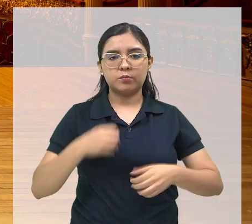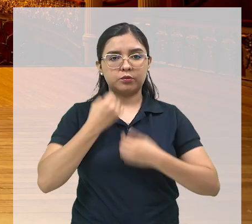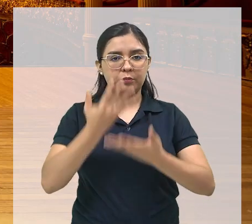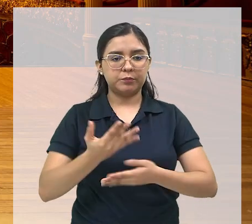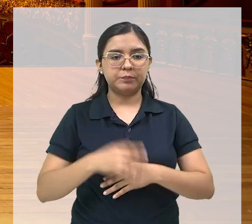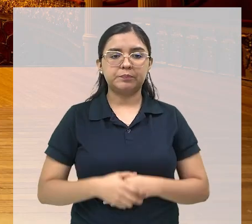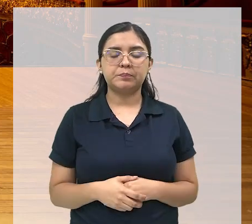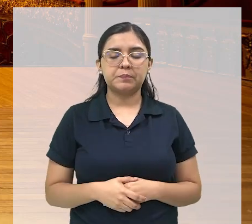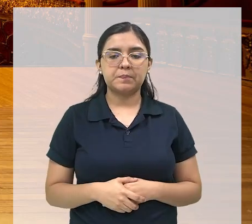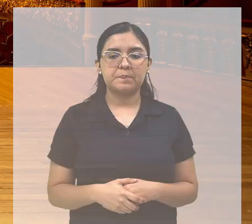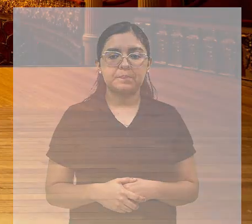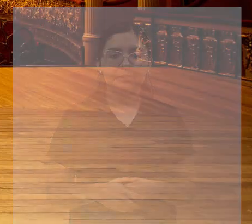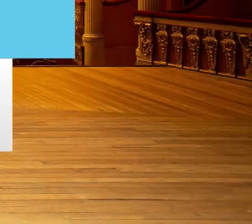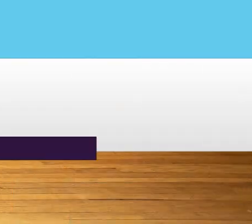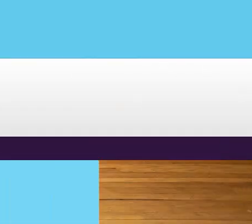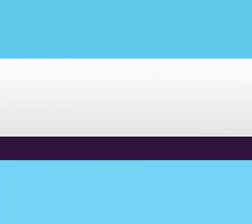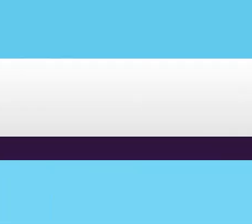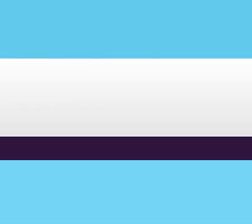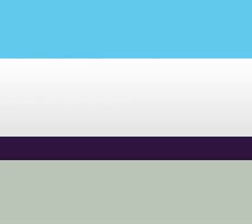fala.